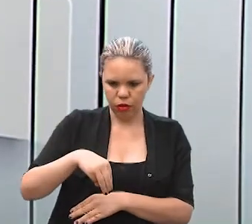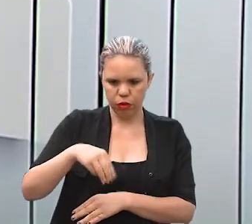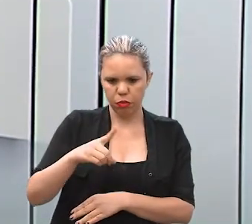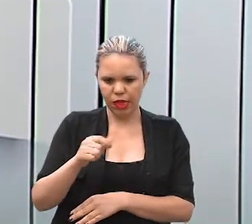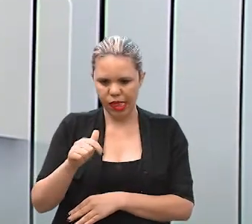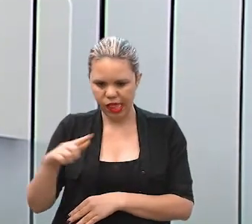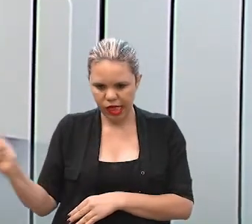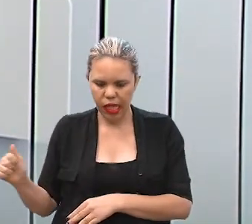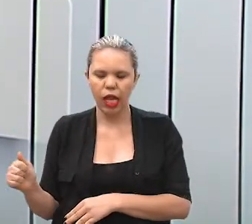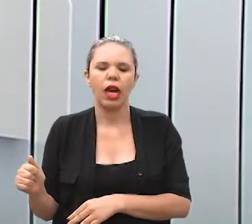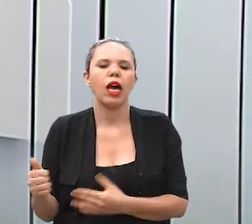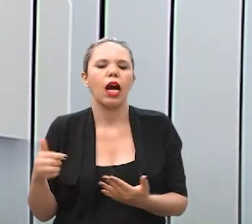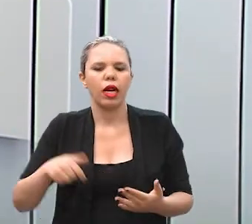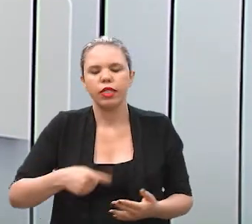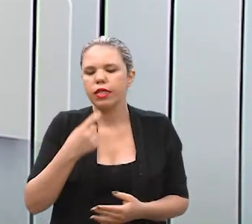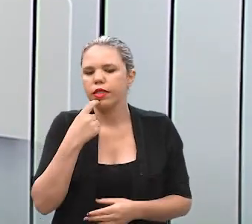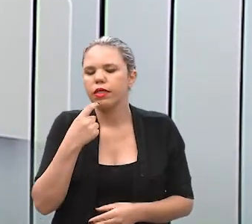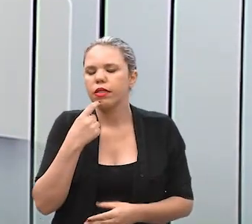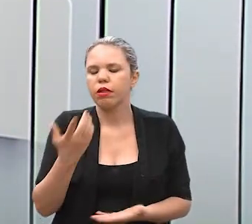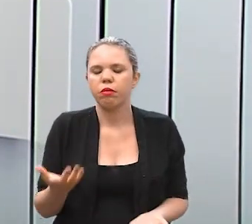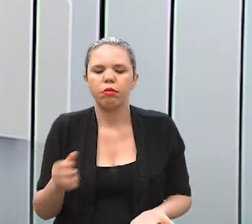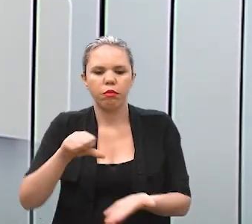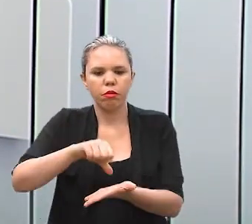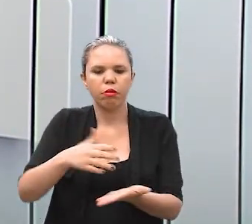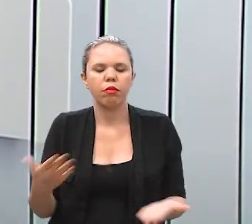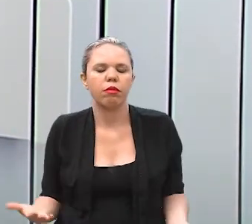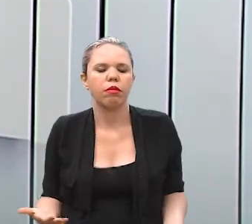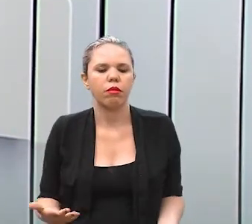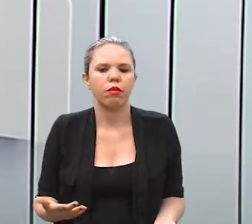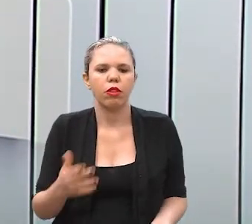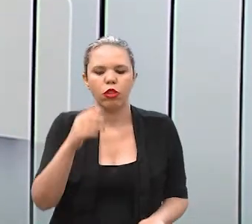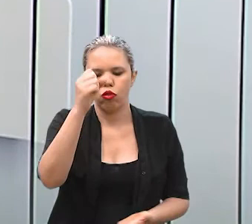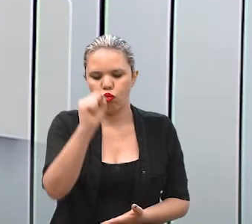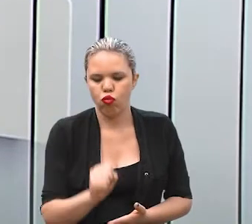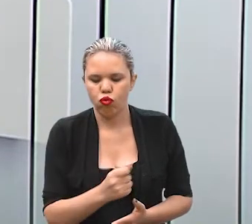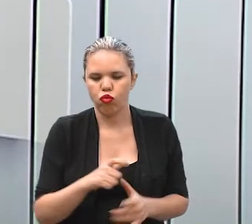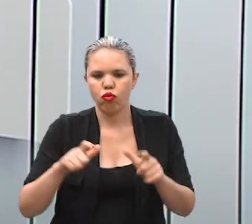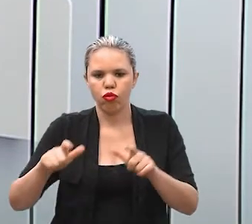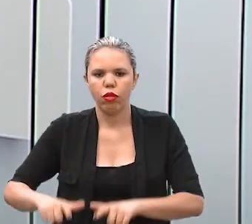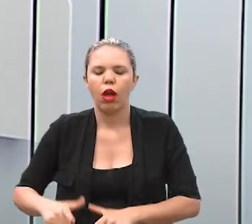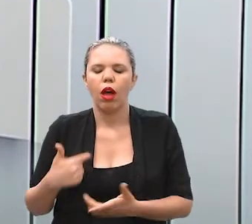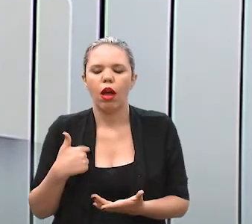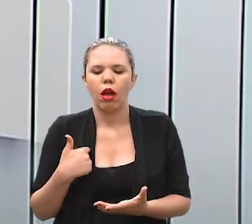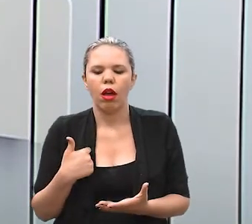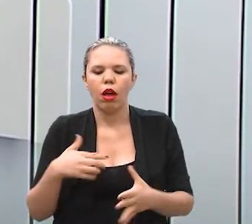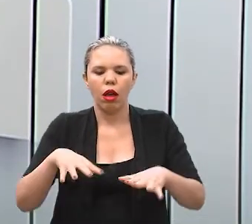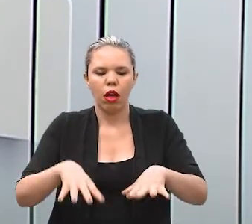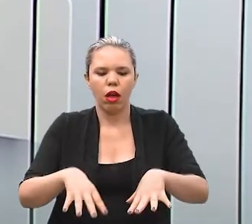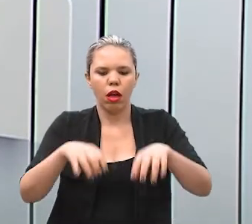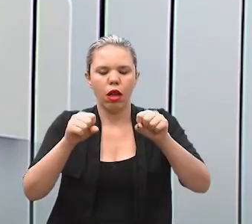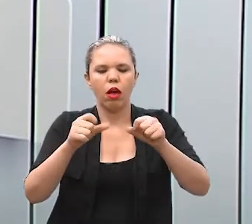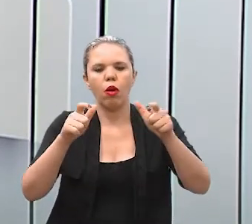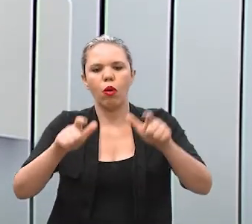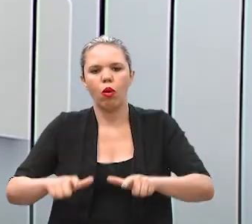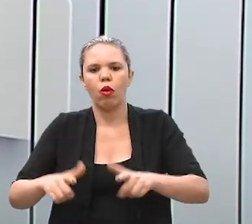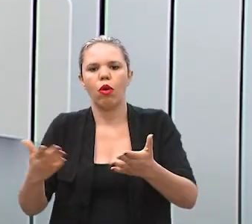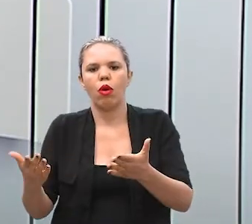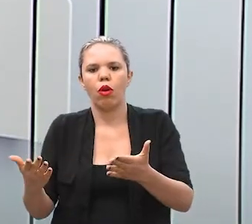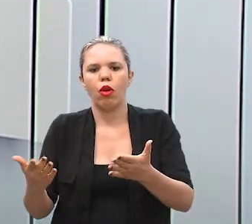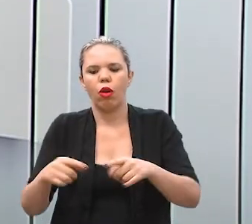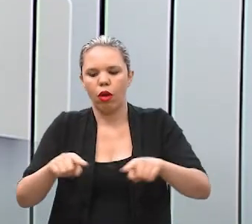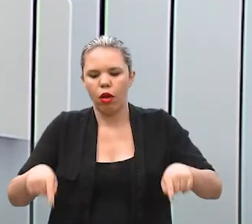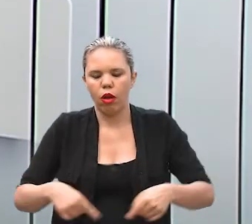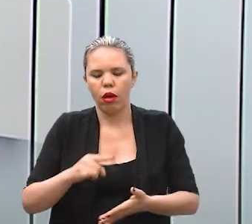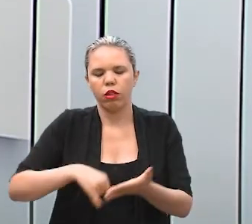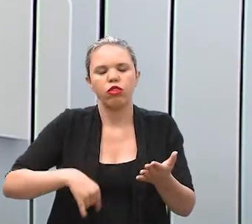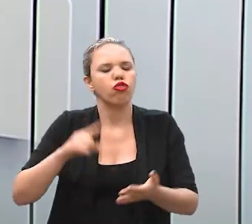na zona sudoeste, aqui de Campinas. A reintegração de posse da área está agendada para o dia 31 de agosto.